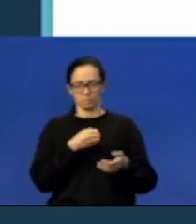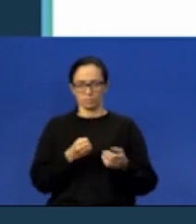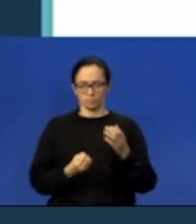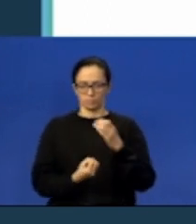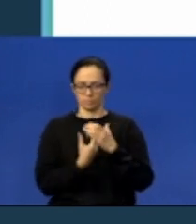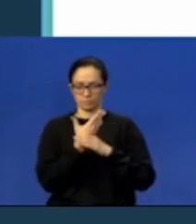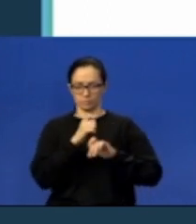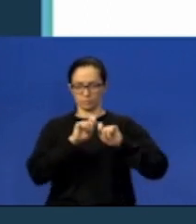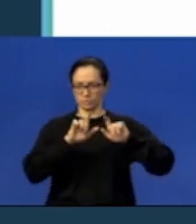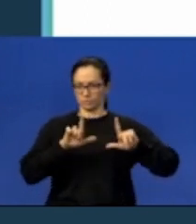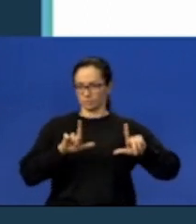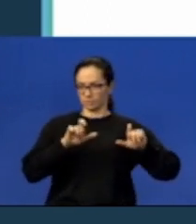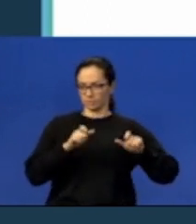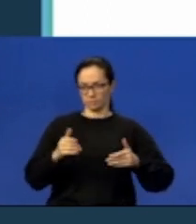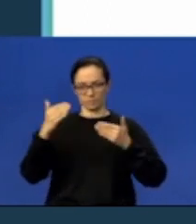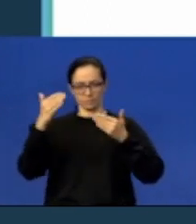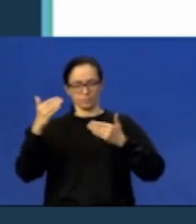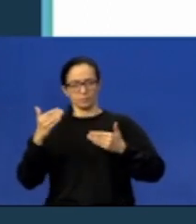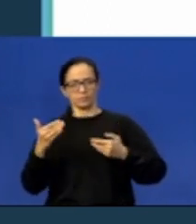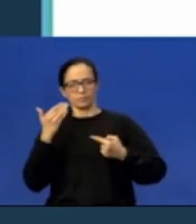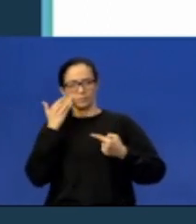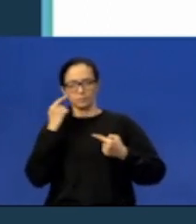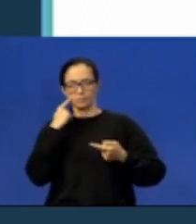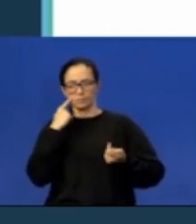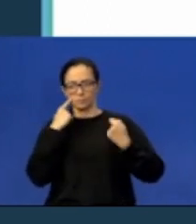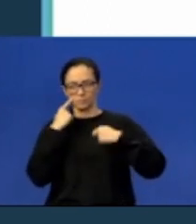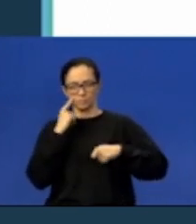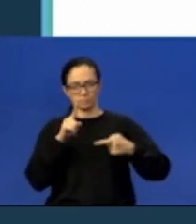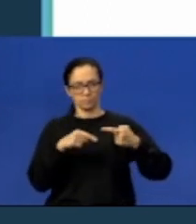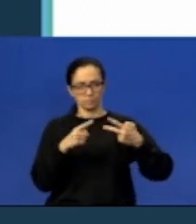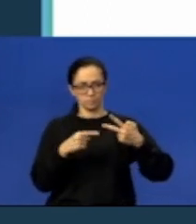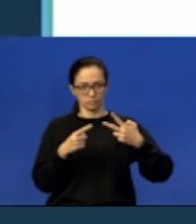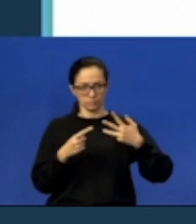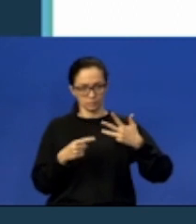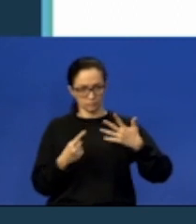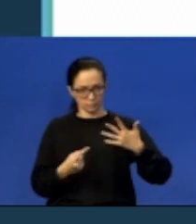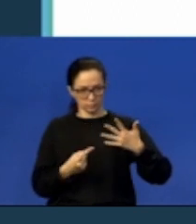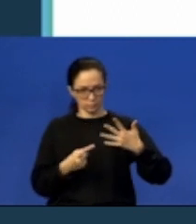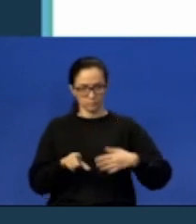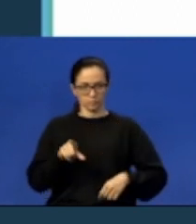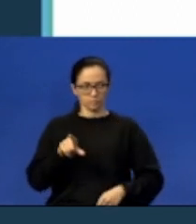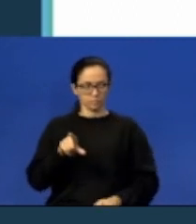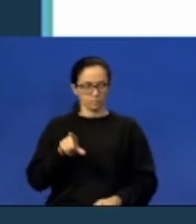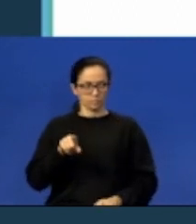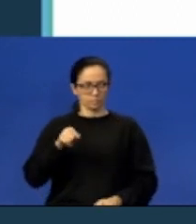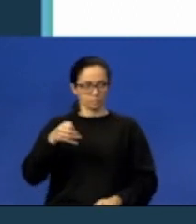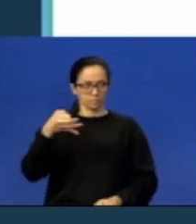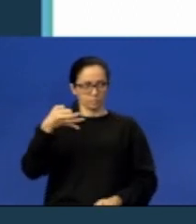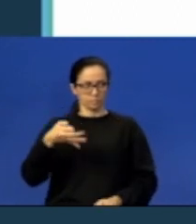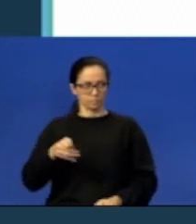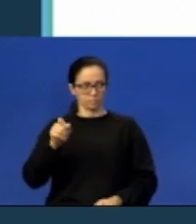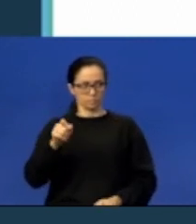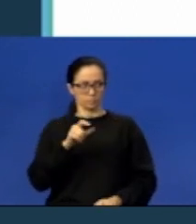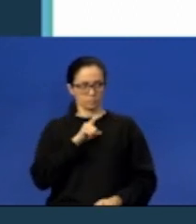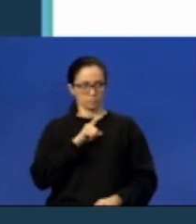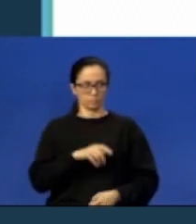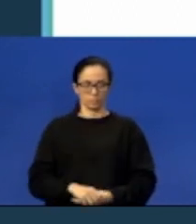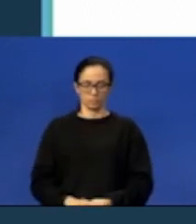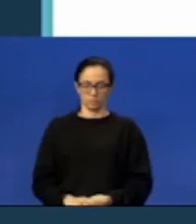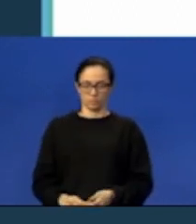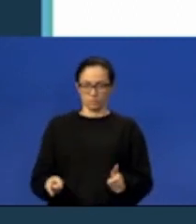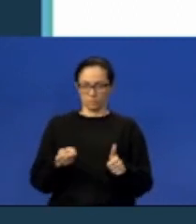formada, vamos analisar as questões a seguir e na sequência assinalar a alternativa